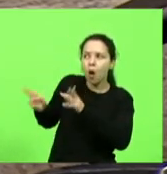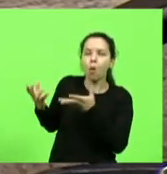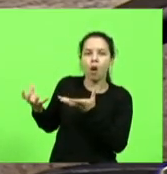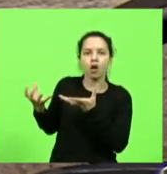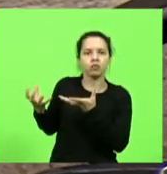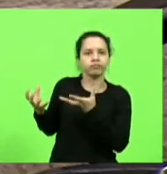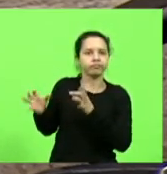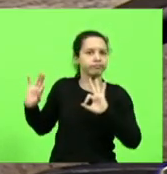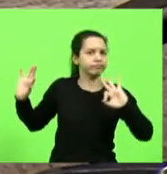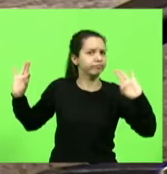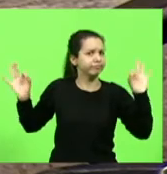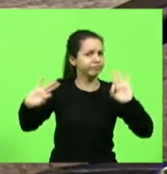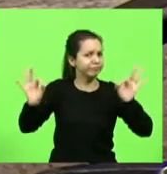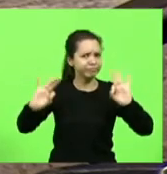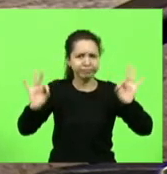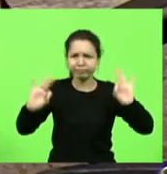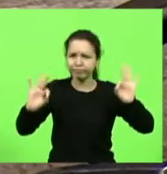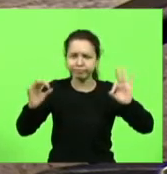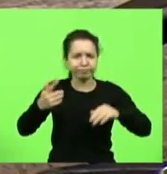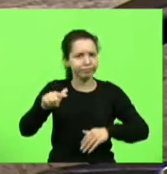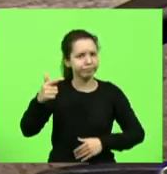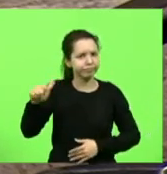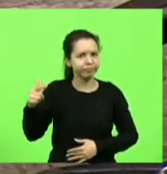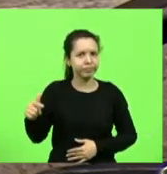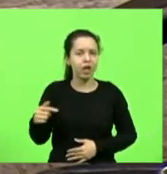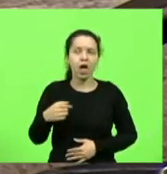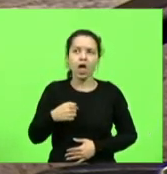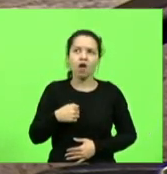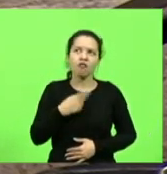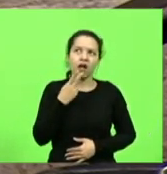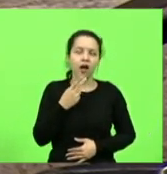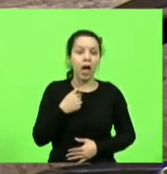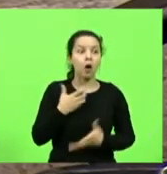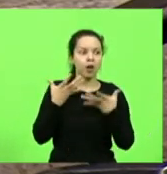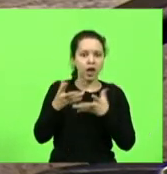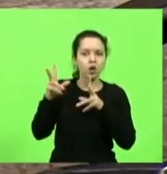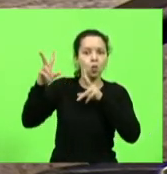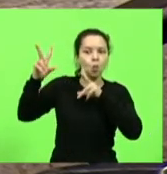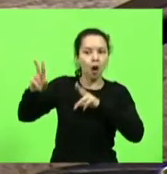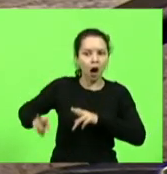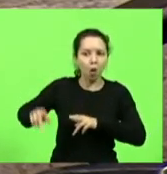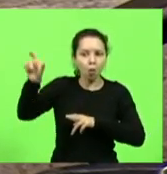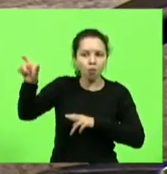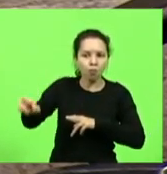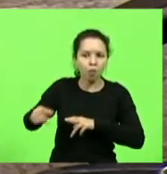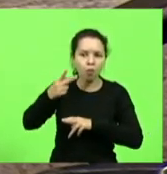Nenhuma. Se eu chegar e falar assim, eu gostaria de ser como fulano, não, não quero. Nenhuma.